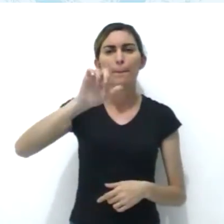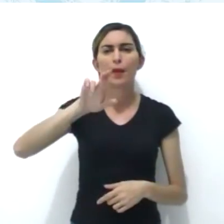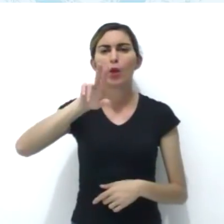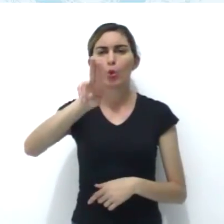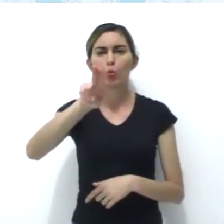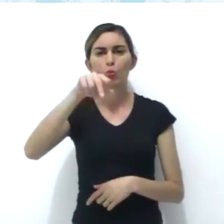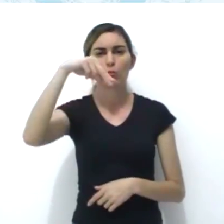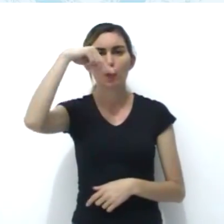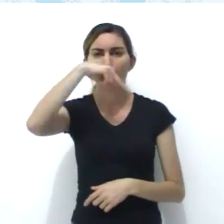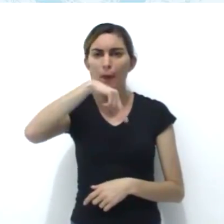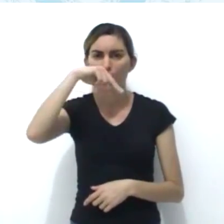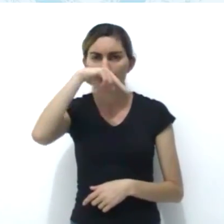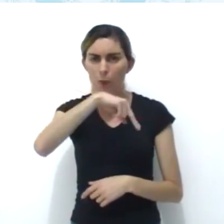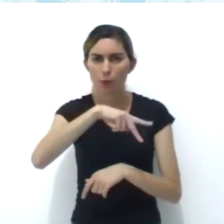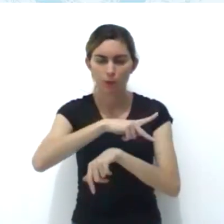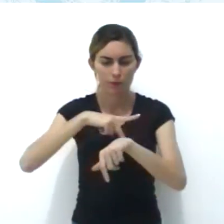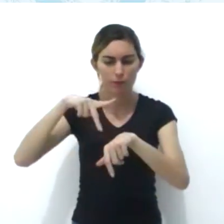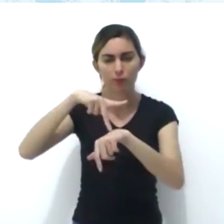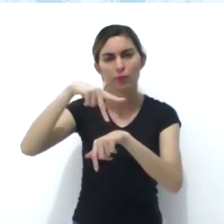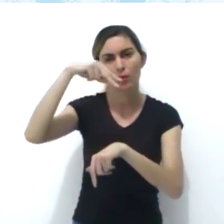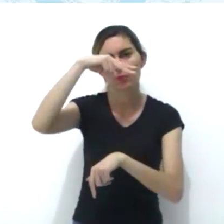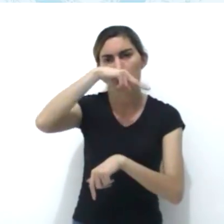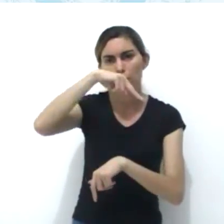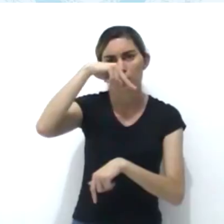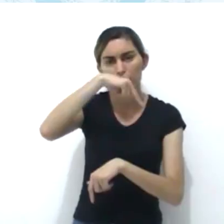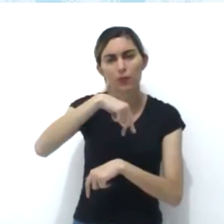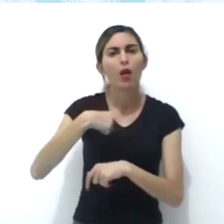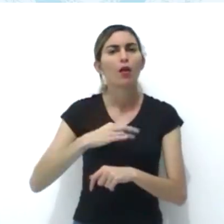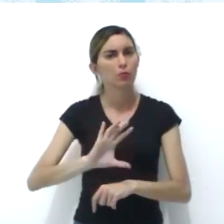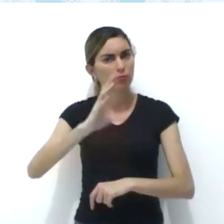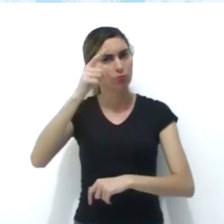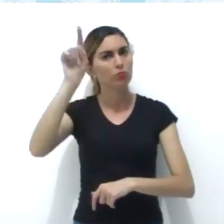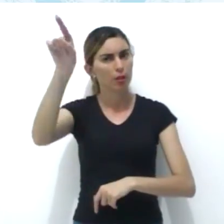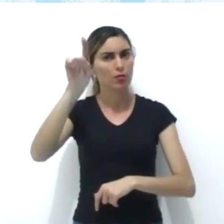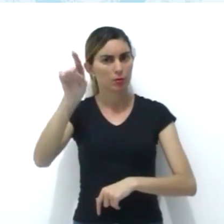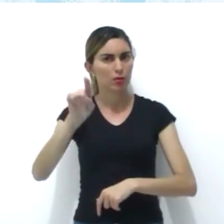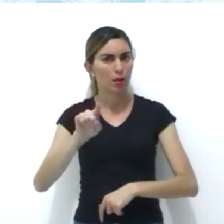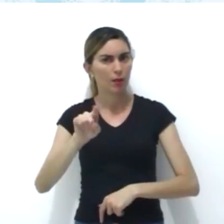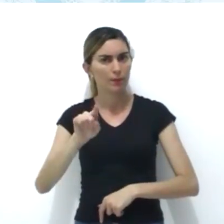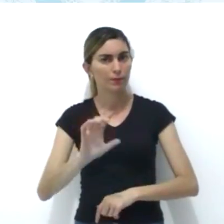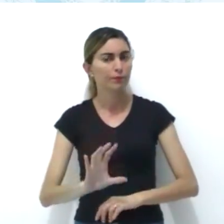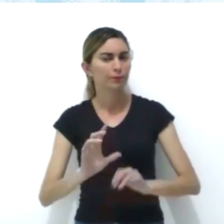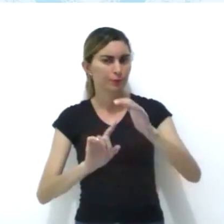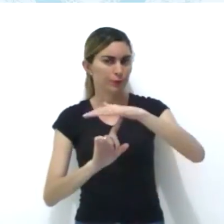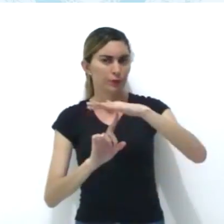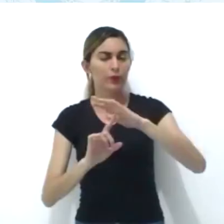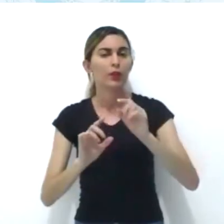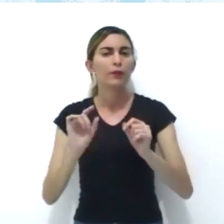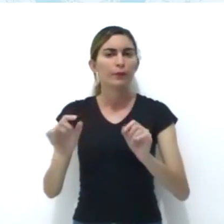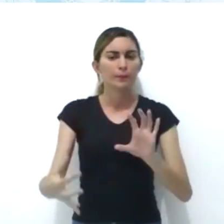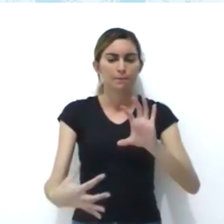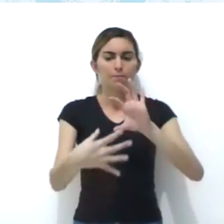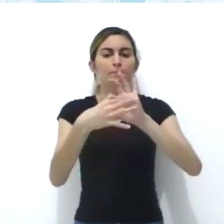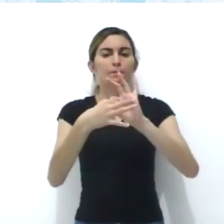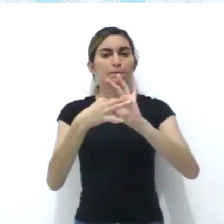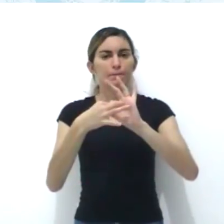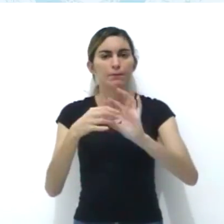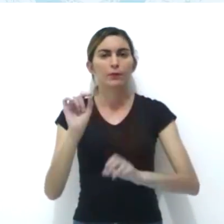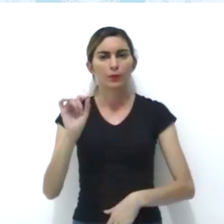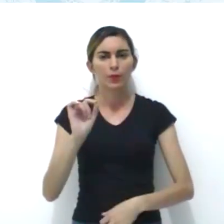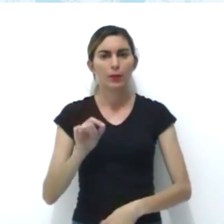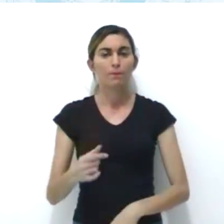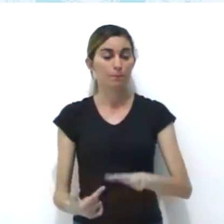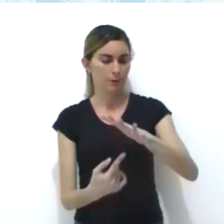Peru, que é a feira Eureka, acontece lá, e normalmente essas feiras todas que eu falei para vocês, elas são